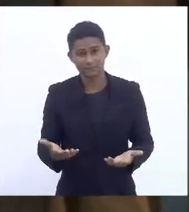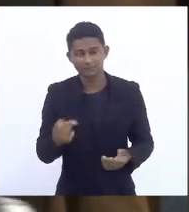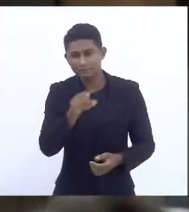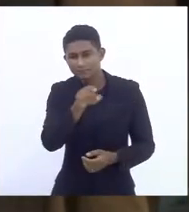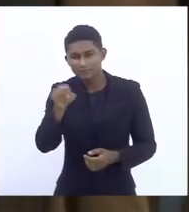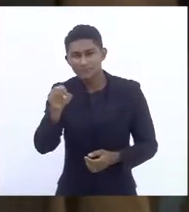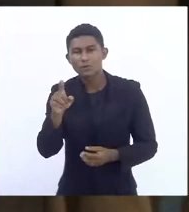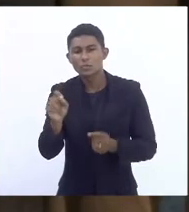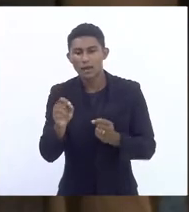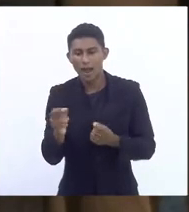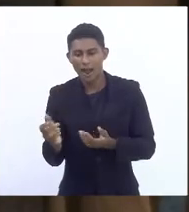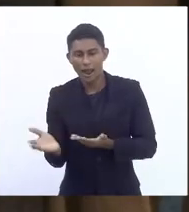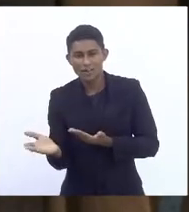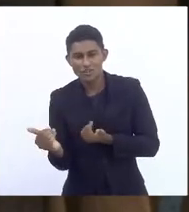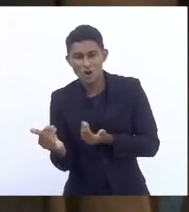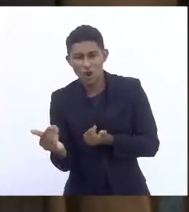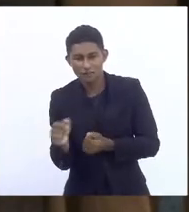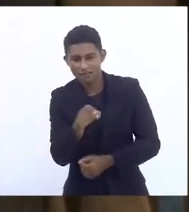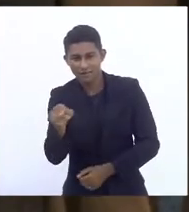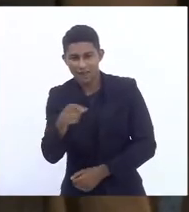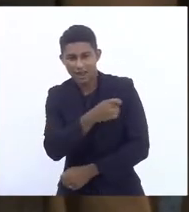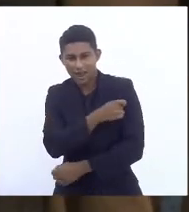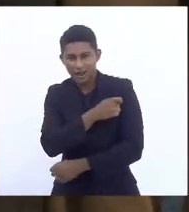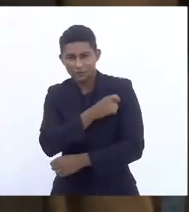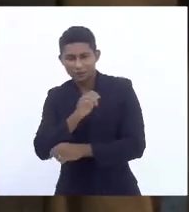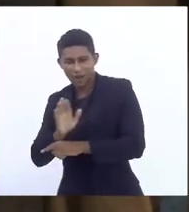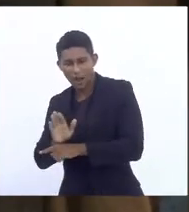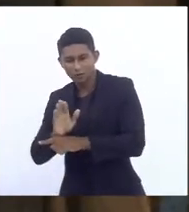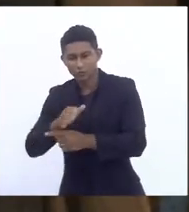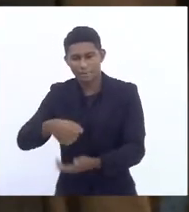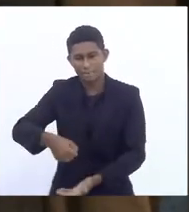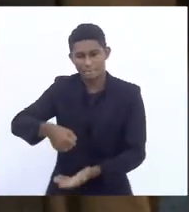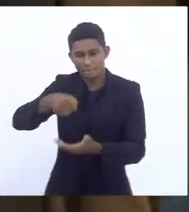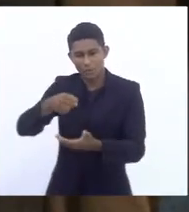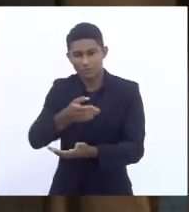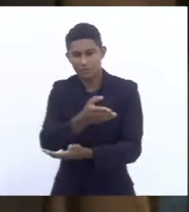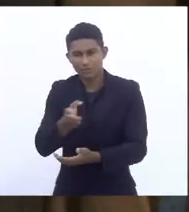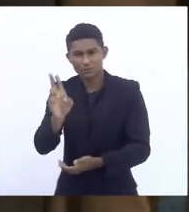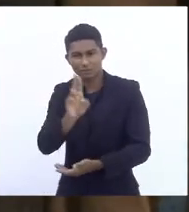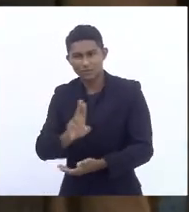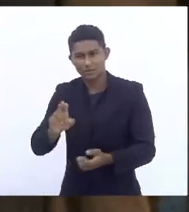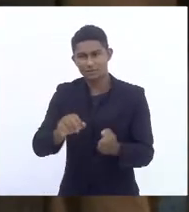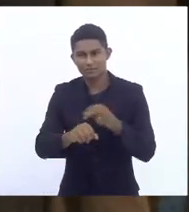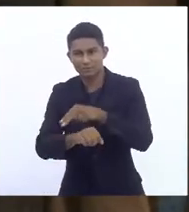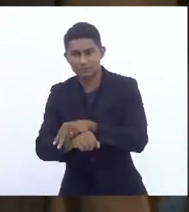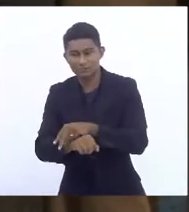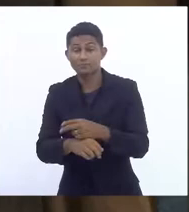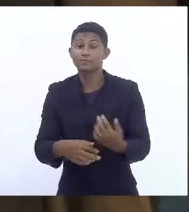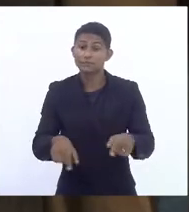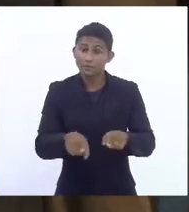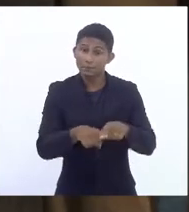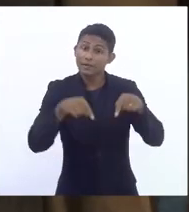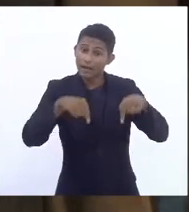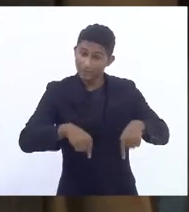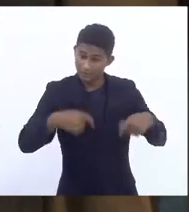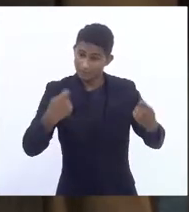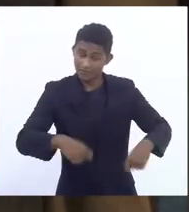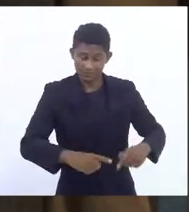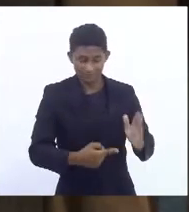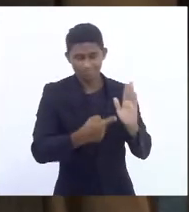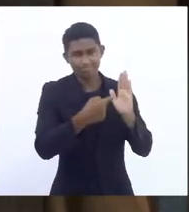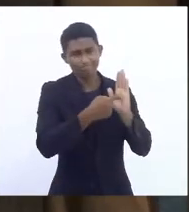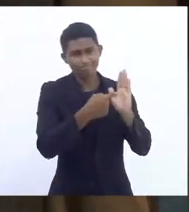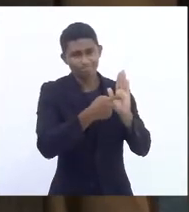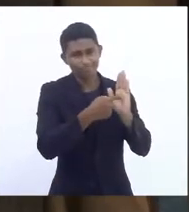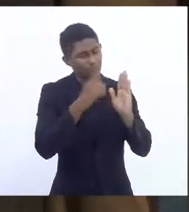superior do setor particular. Entretanto, acho que a gente tem que pensar, porque é um projeto muito cheio de detalhamentos,